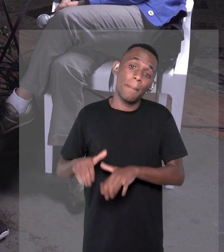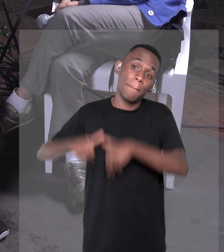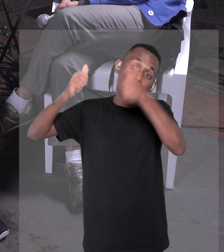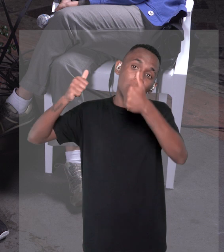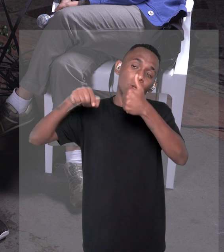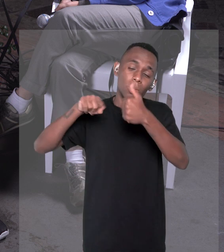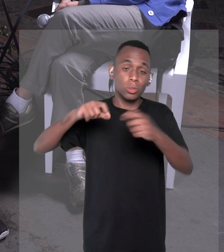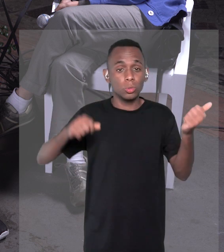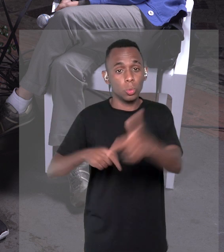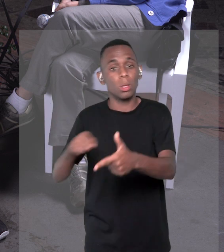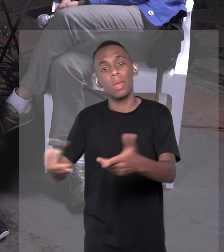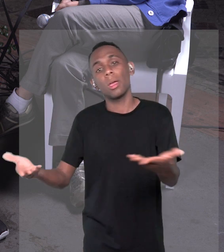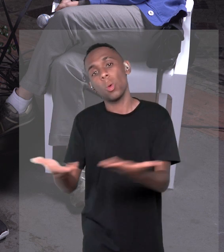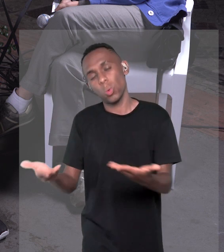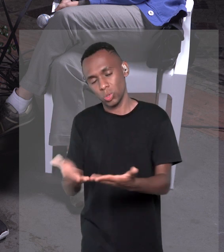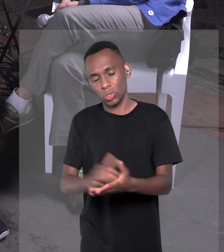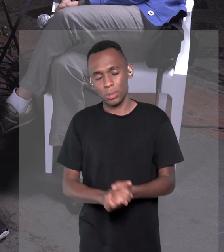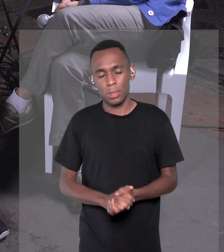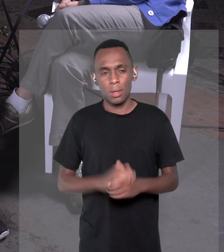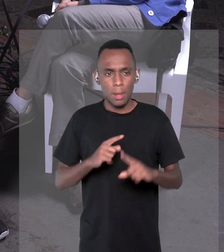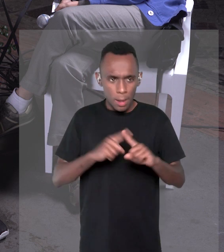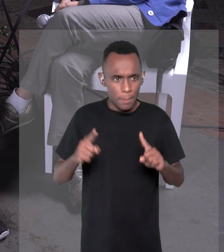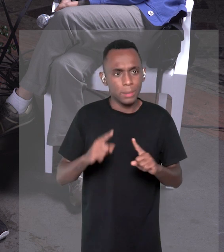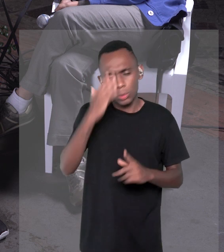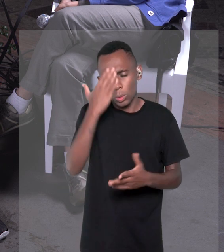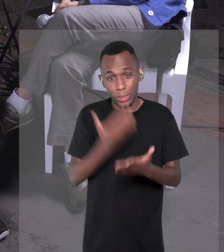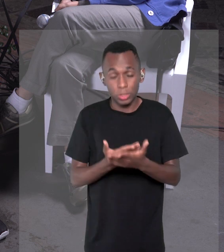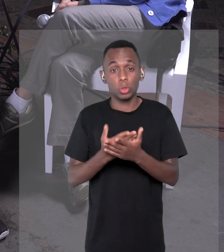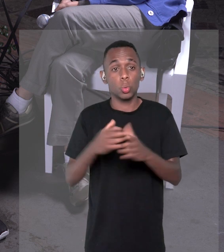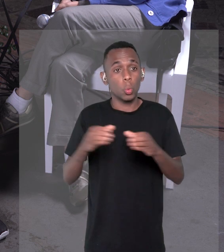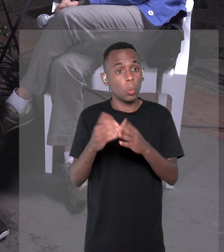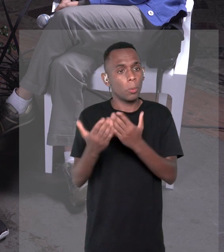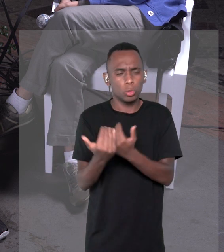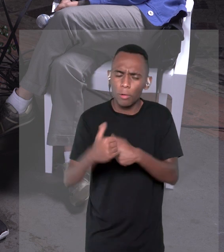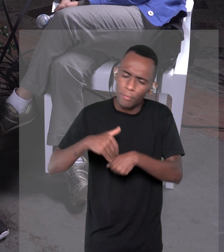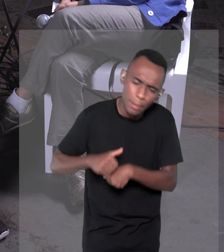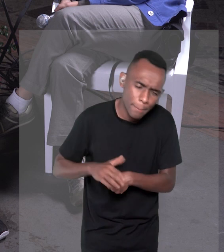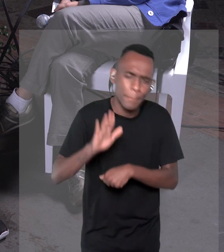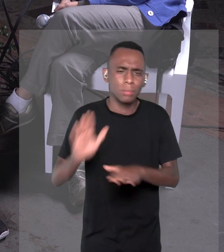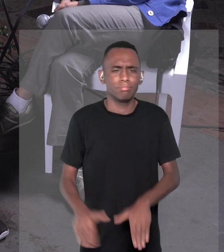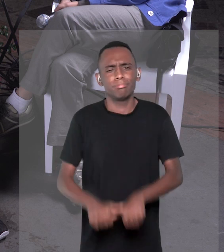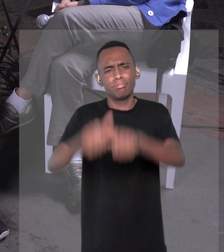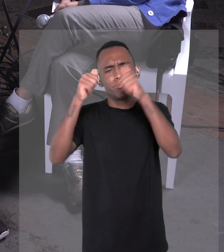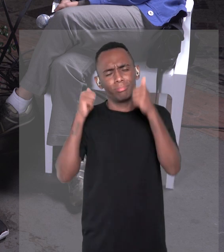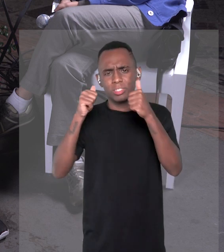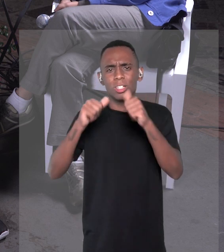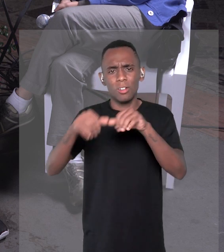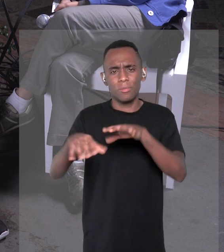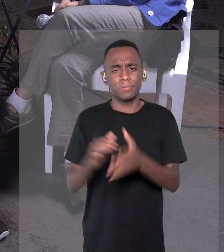falar assim: fala baixo que as paredes têm ouvidos, porque a gente morava em Espinosa, numa casa, parede